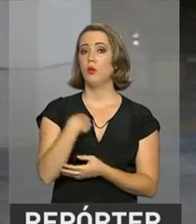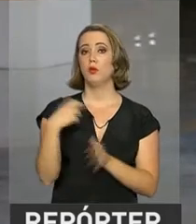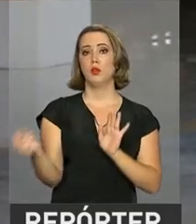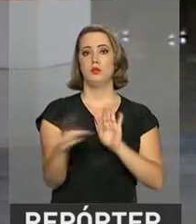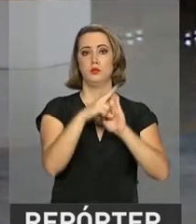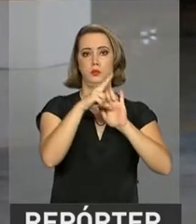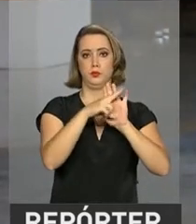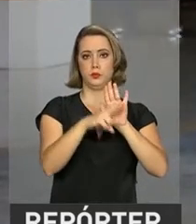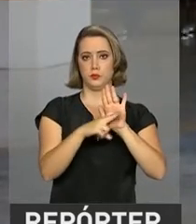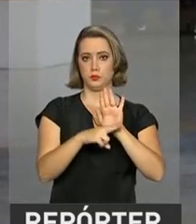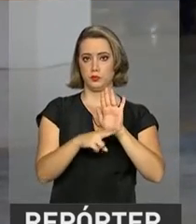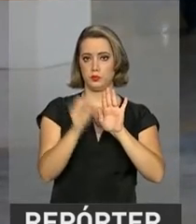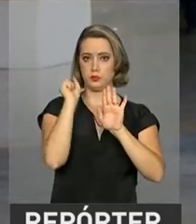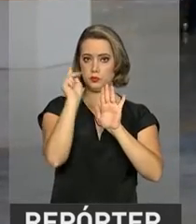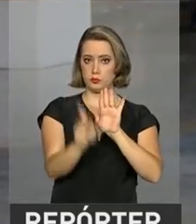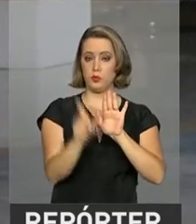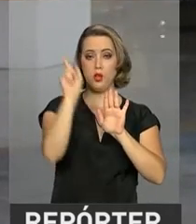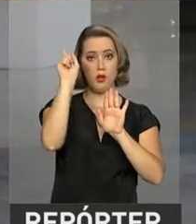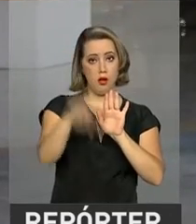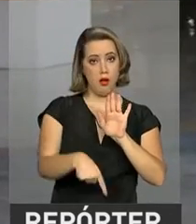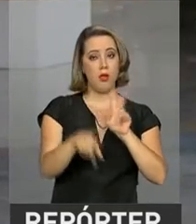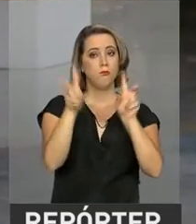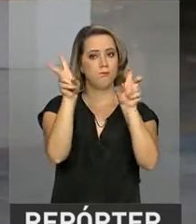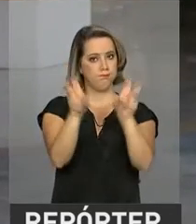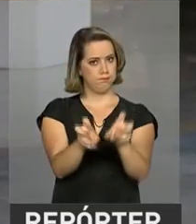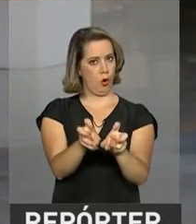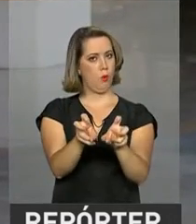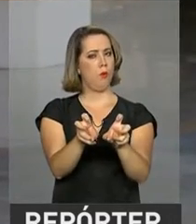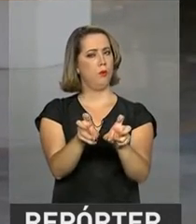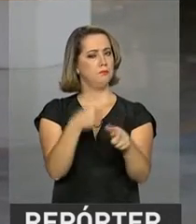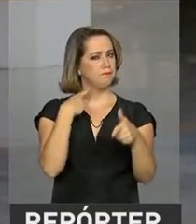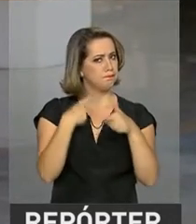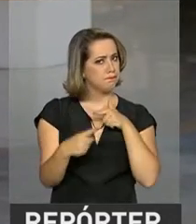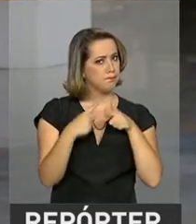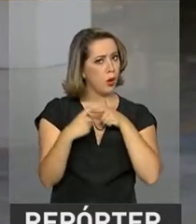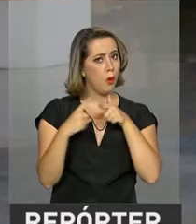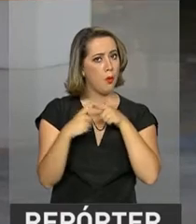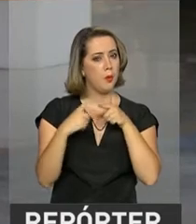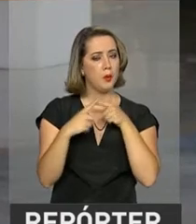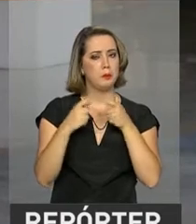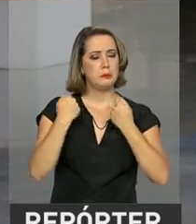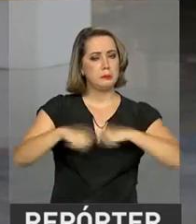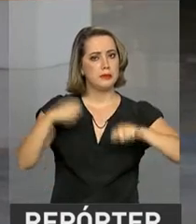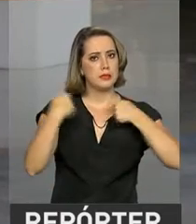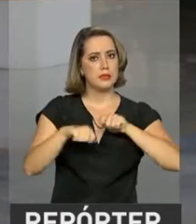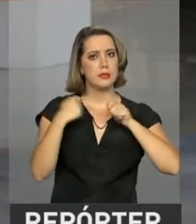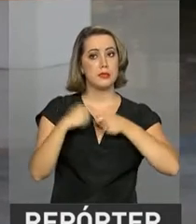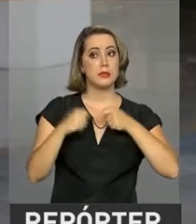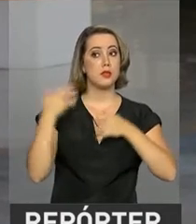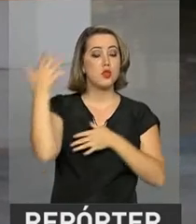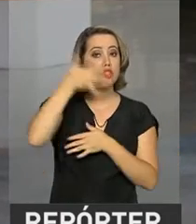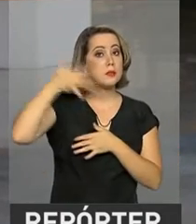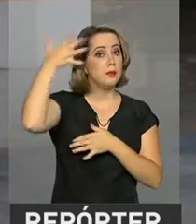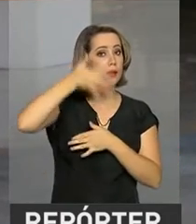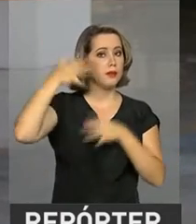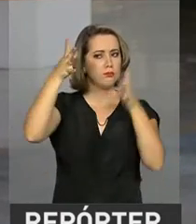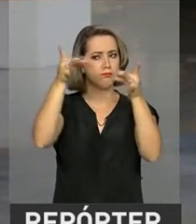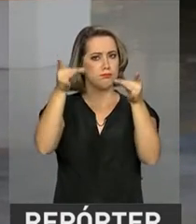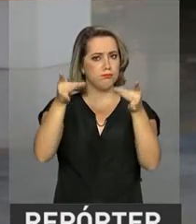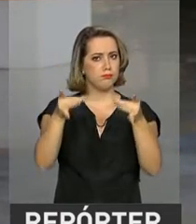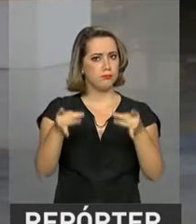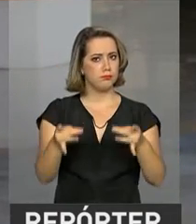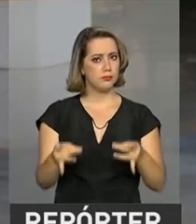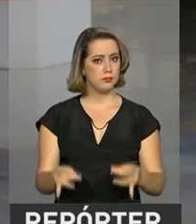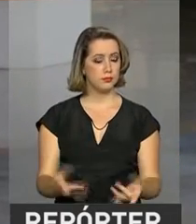da previdência social é um assunto polêmico que exige muitos esclarecimentos por conta